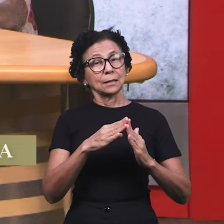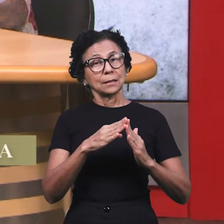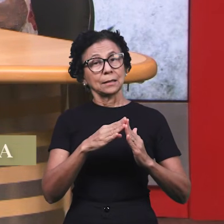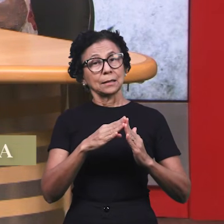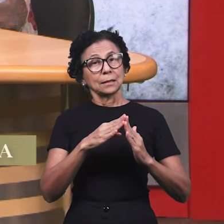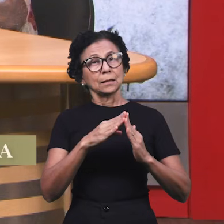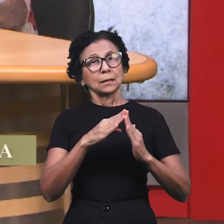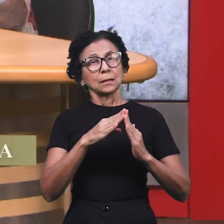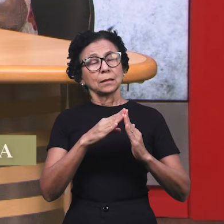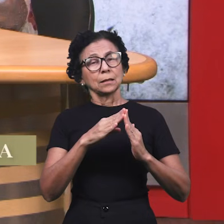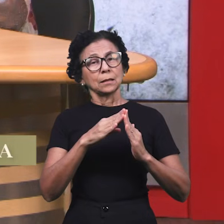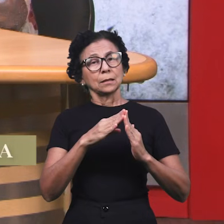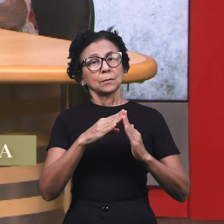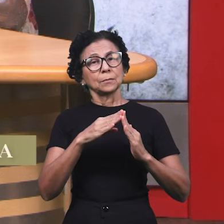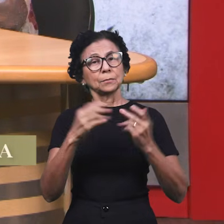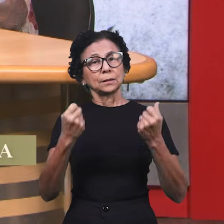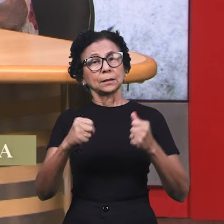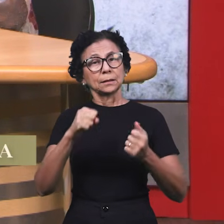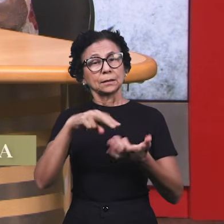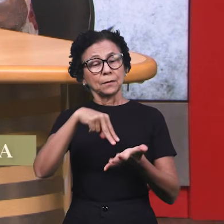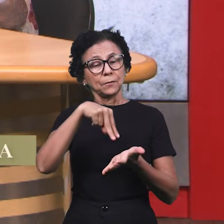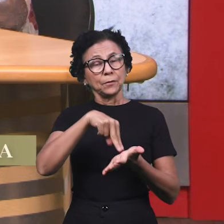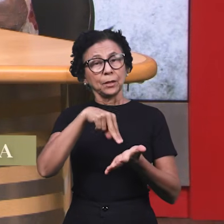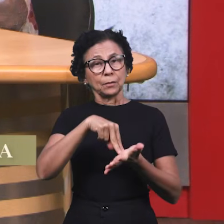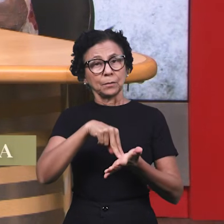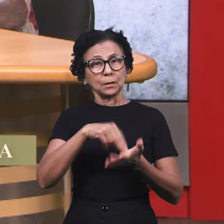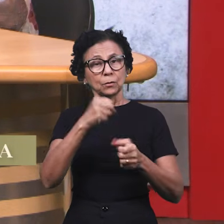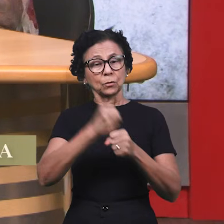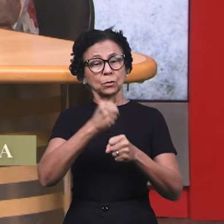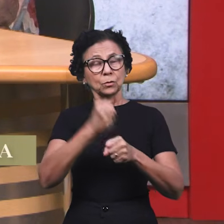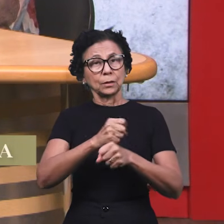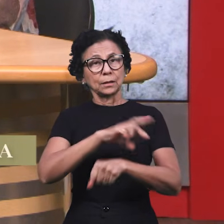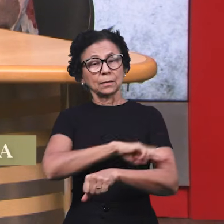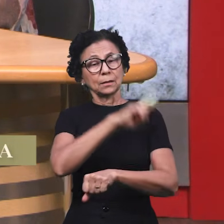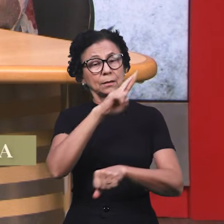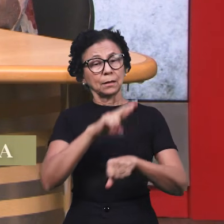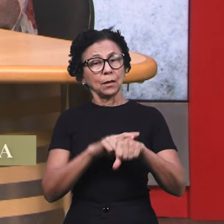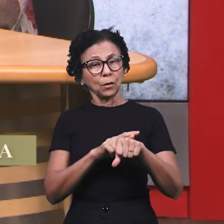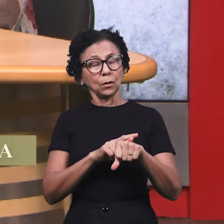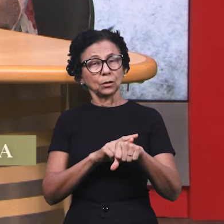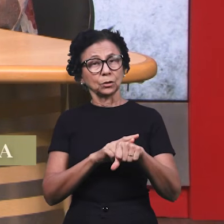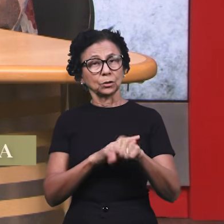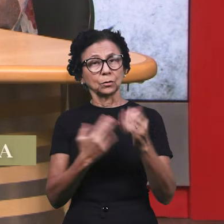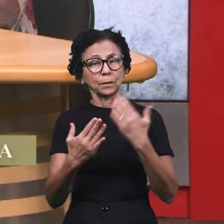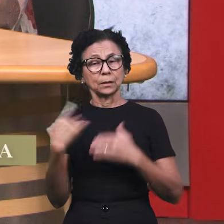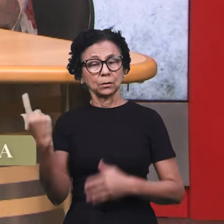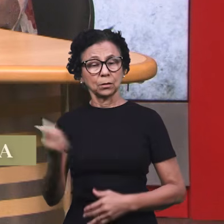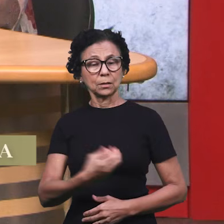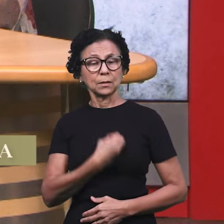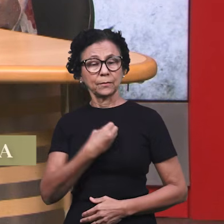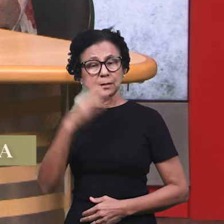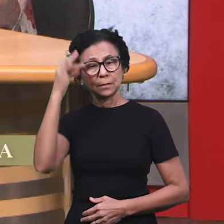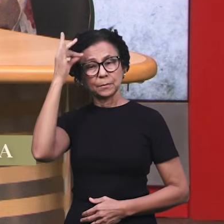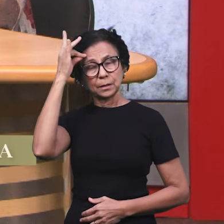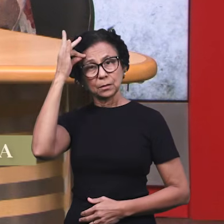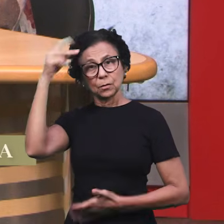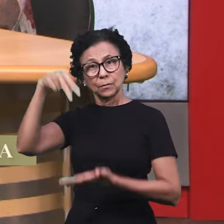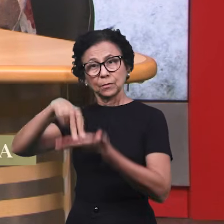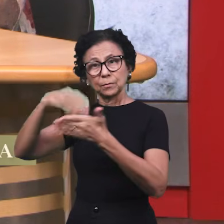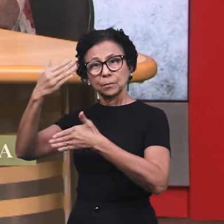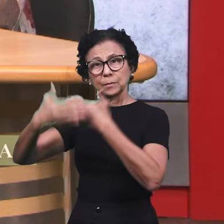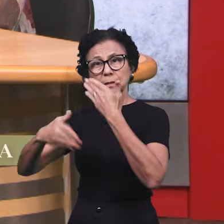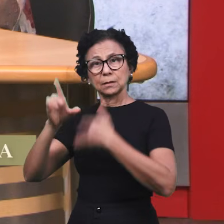de família, né? E nós estamos abordando, então, como Giovana comentou, né, essa